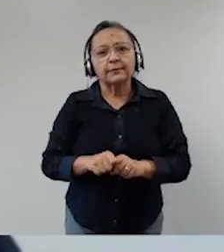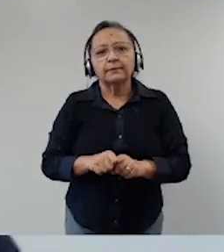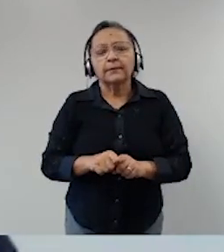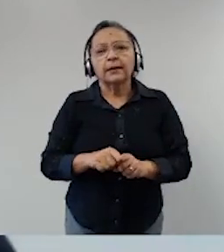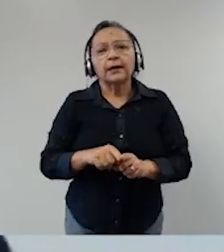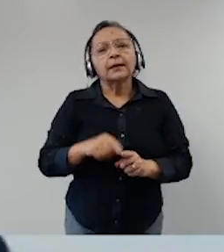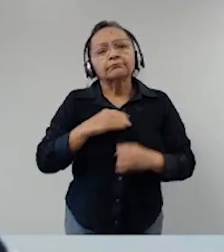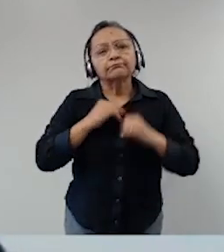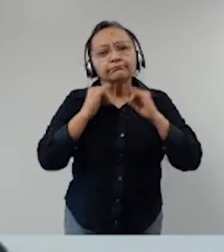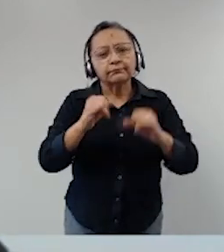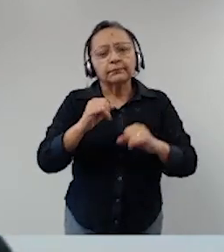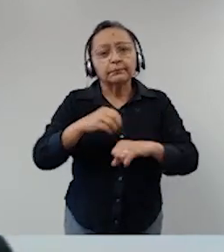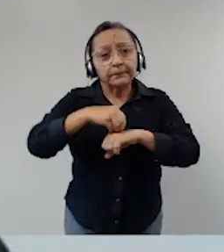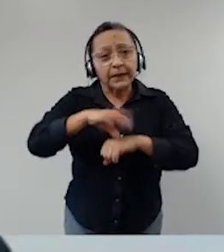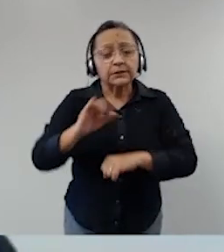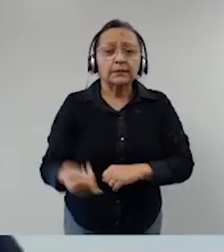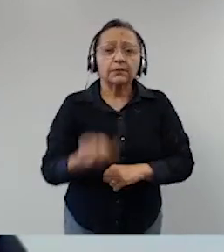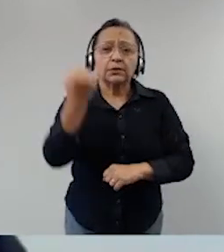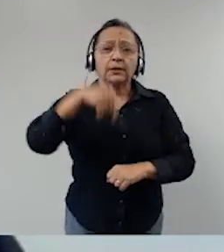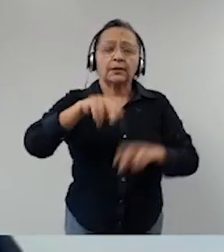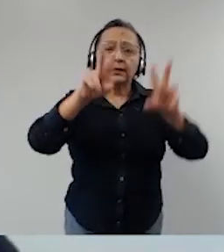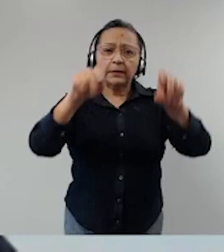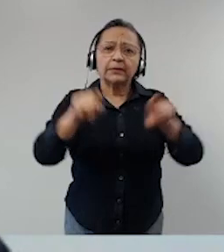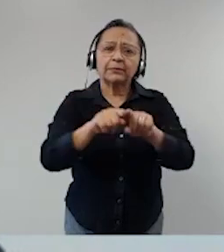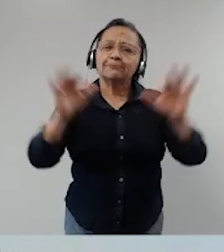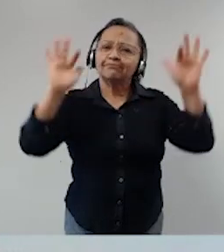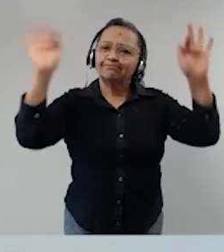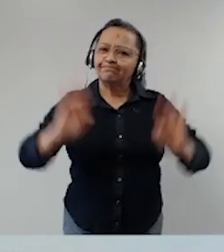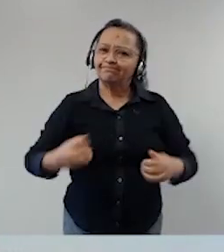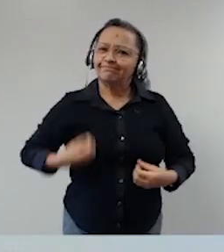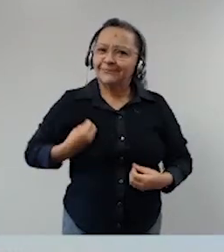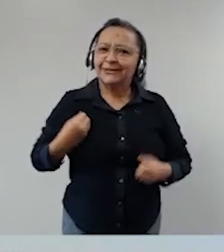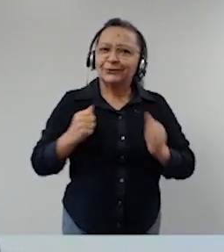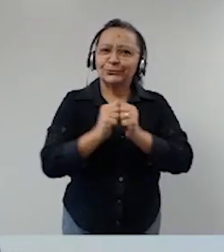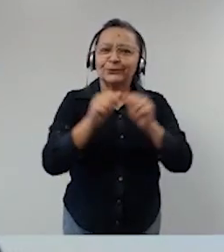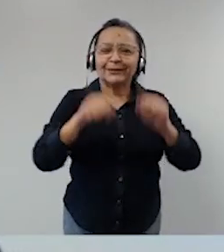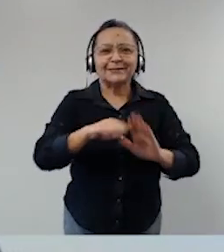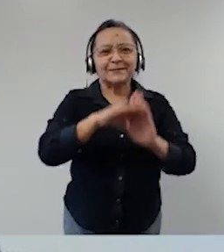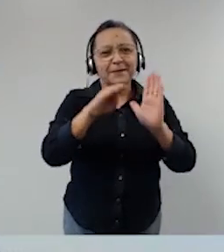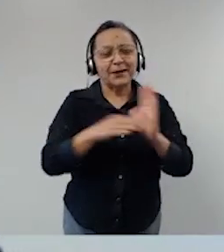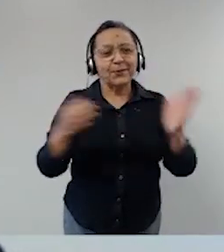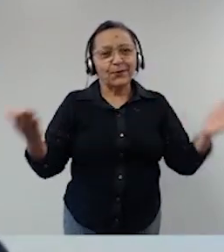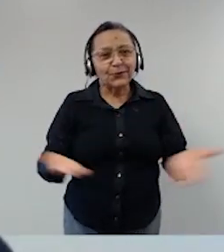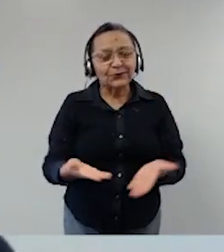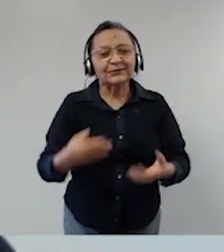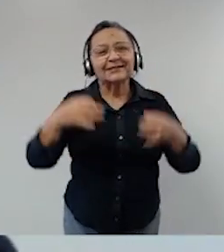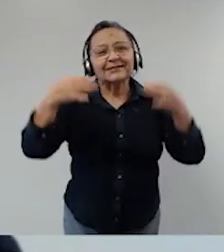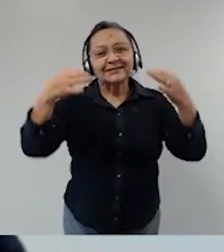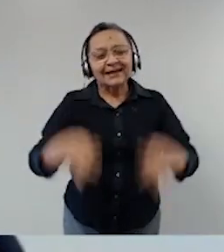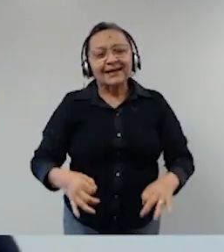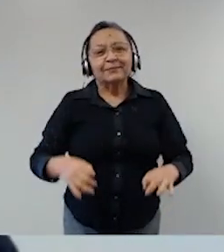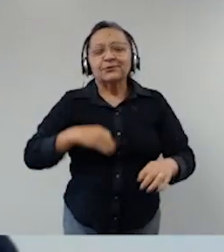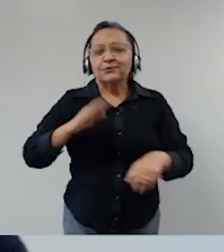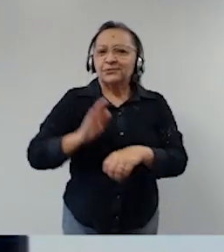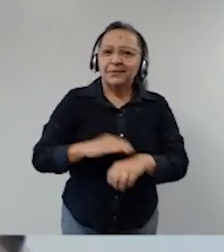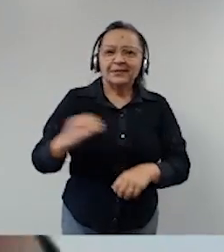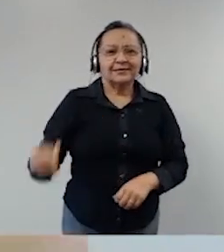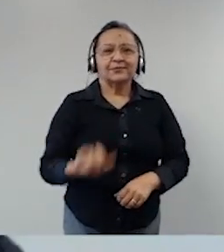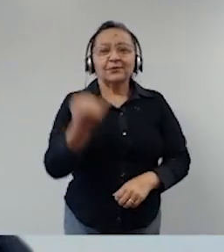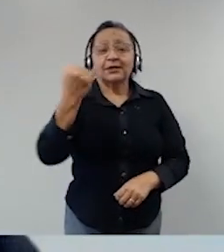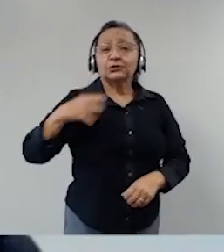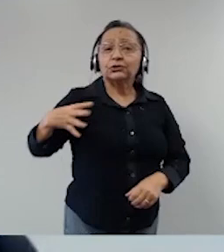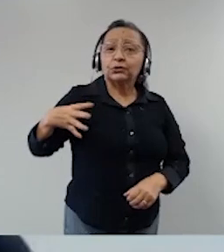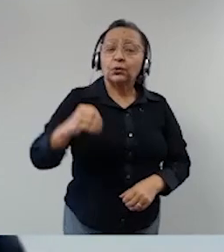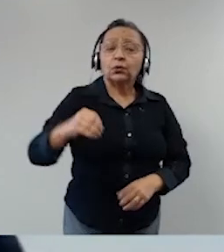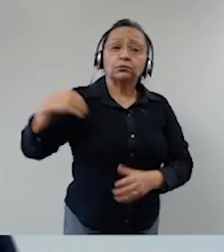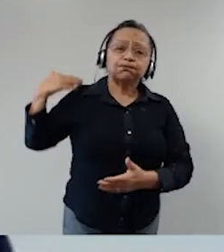a importância desse tema e a felicidade de estar presente aqui nesse painel hoje. Certamente um dos mais importantes de